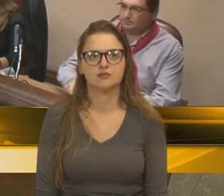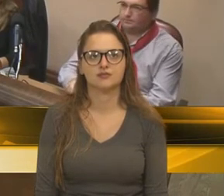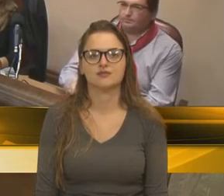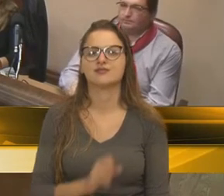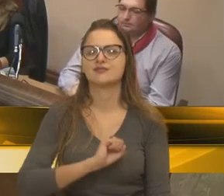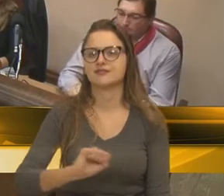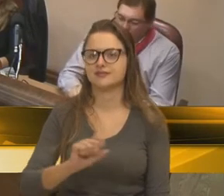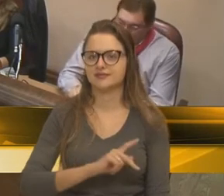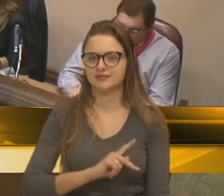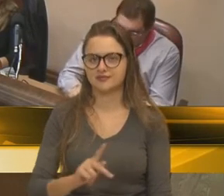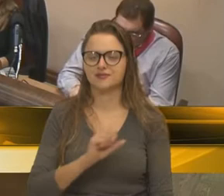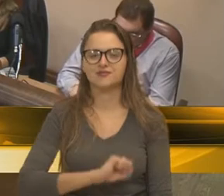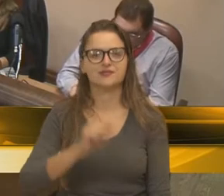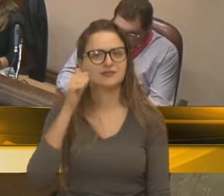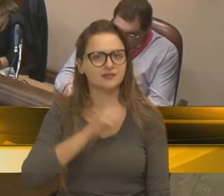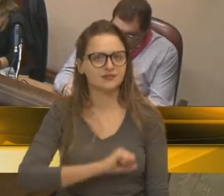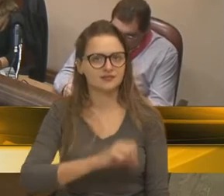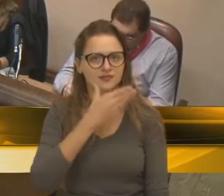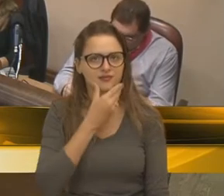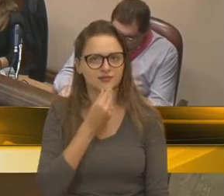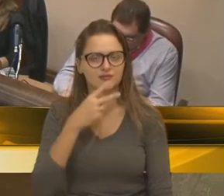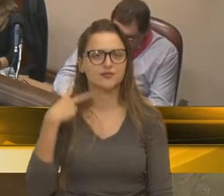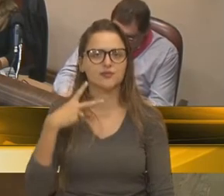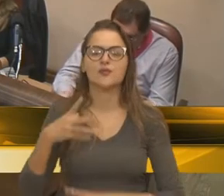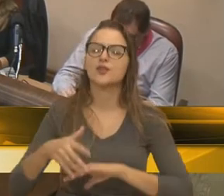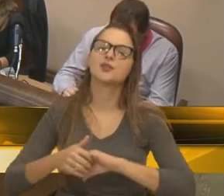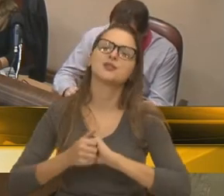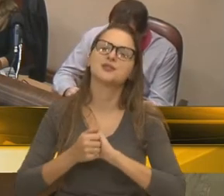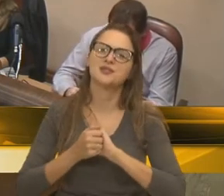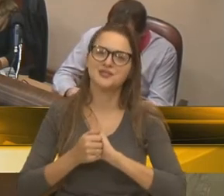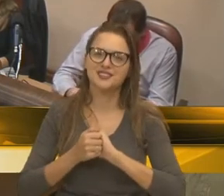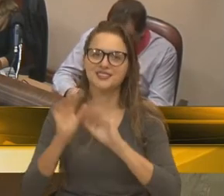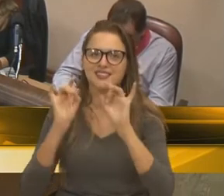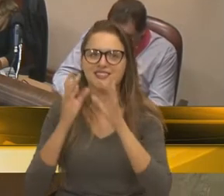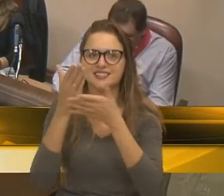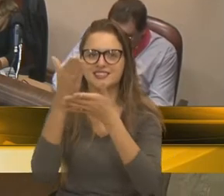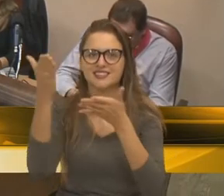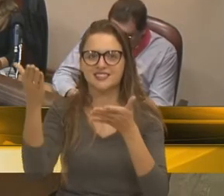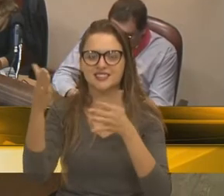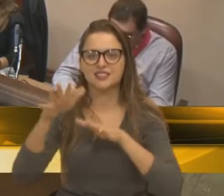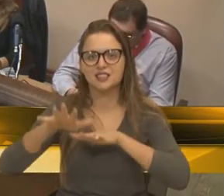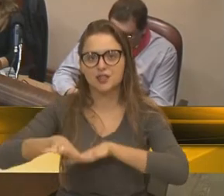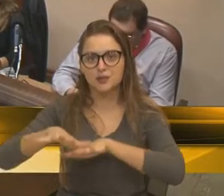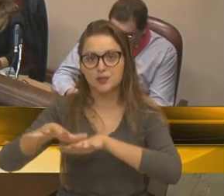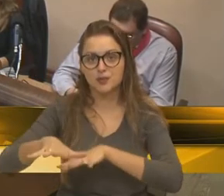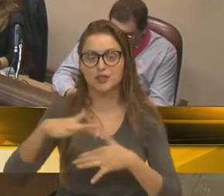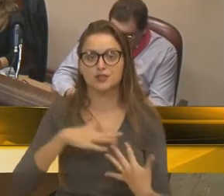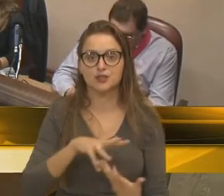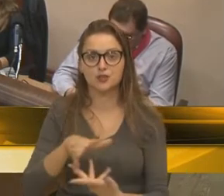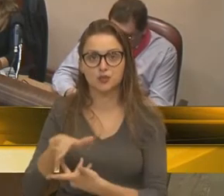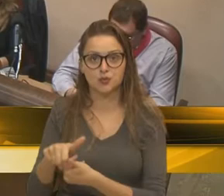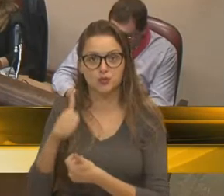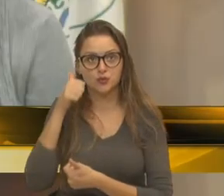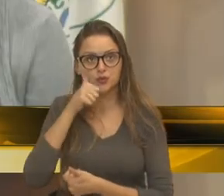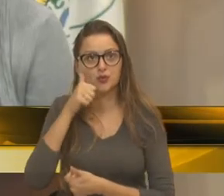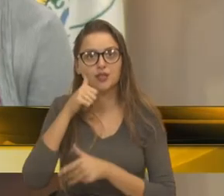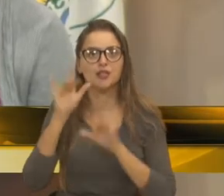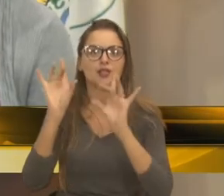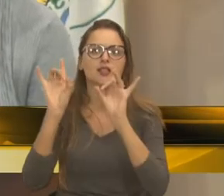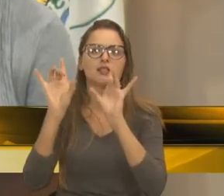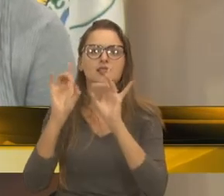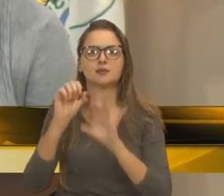Senhor presidente, senhoras e senhores vereadores, um cumprimento especial aqui às companheiras da Marcha Mundial de Mulheres, especial